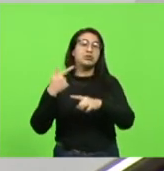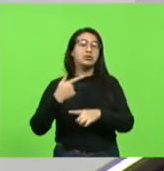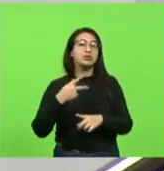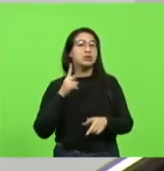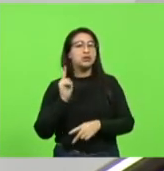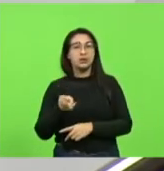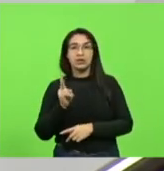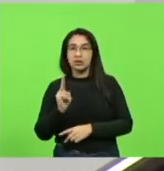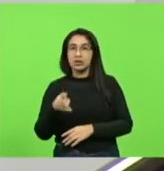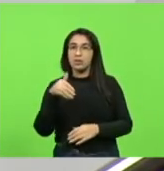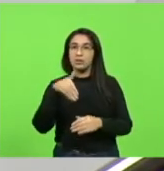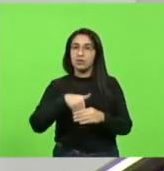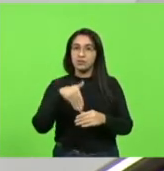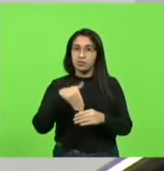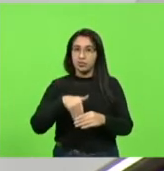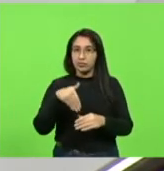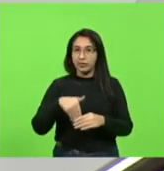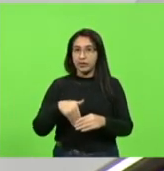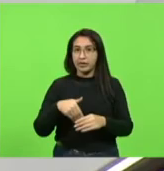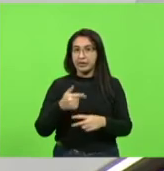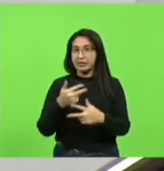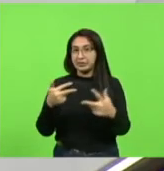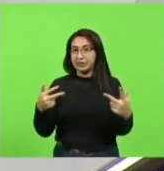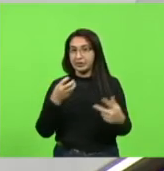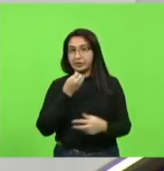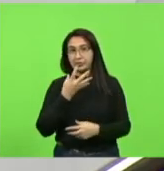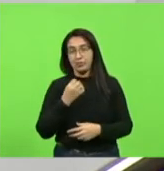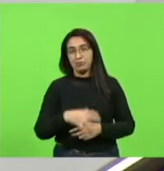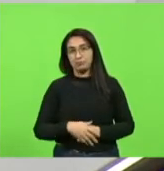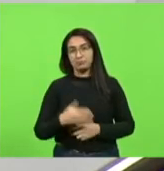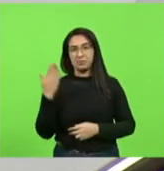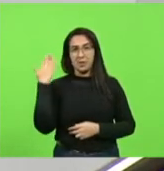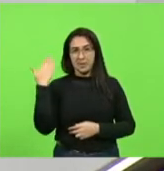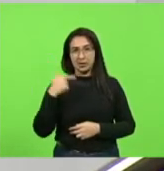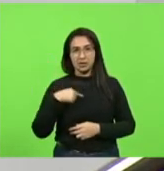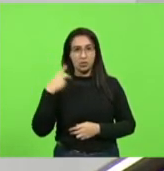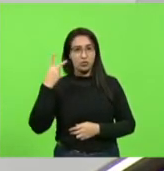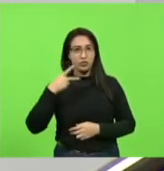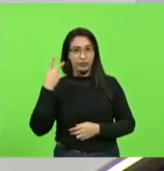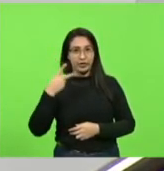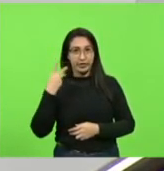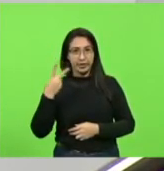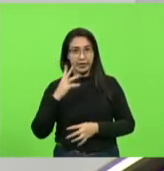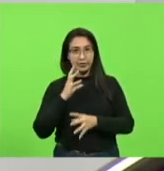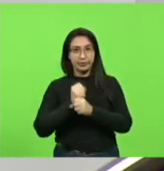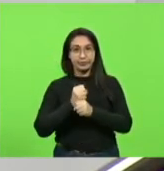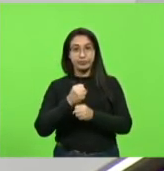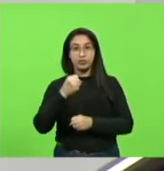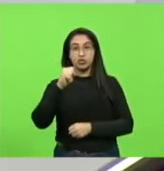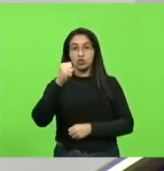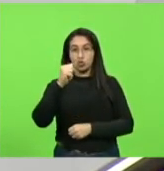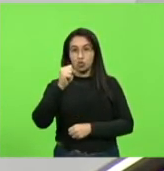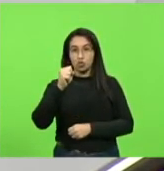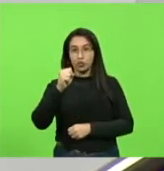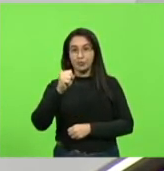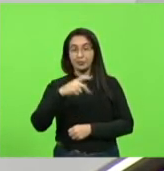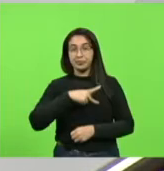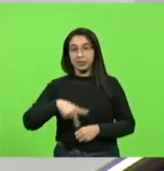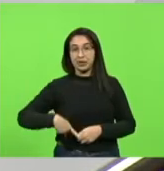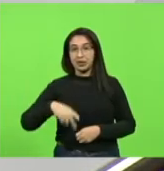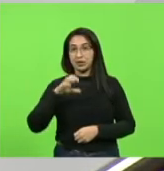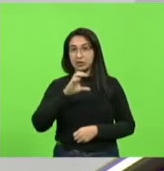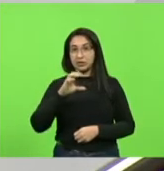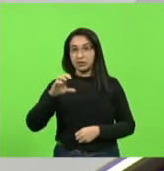a favor das coisas boas. Eu fui vereador em Lages por 8 anos. Eu fui presidente da CCJ